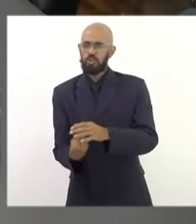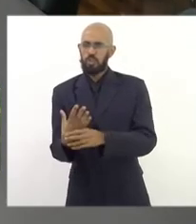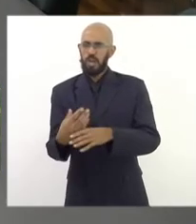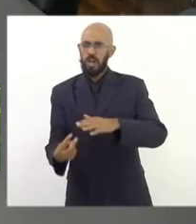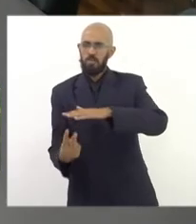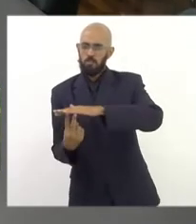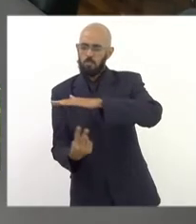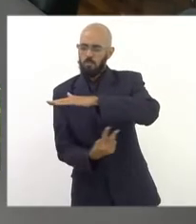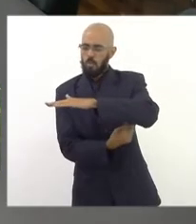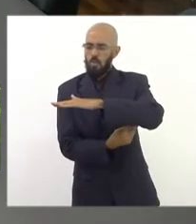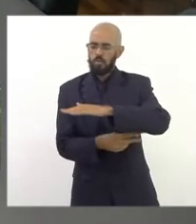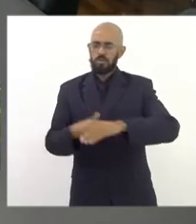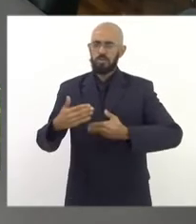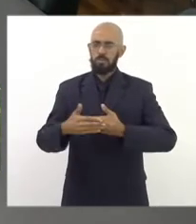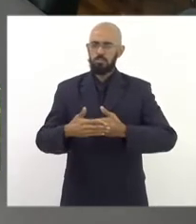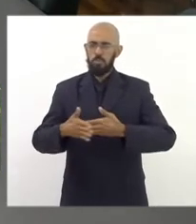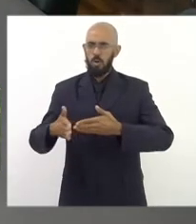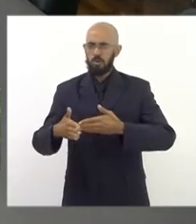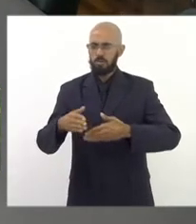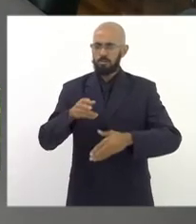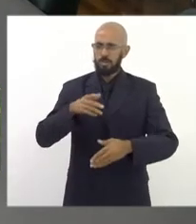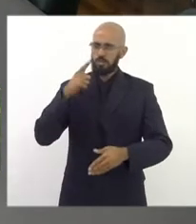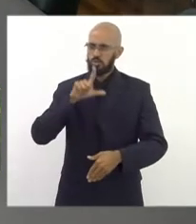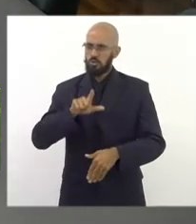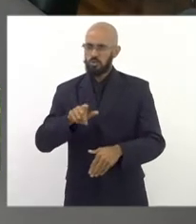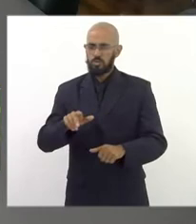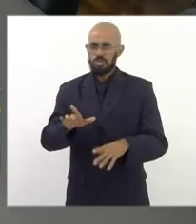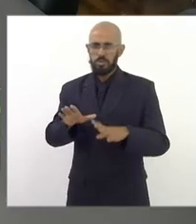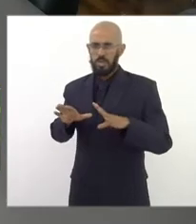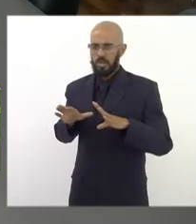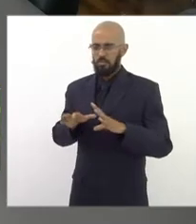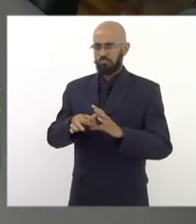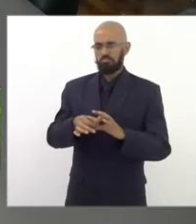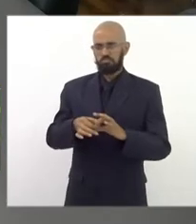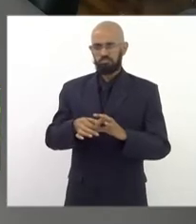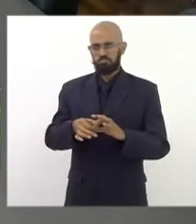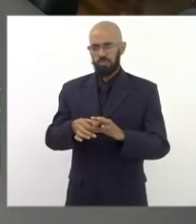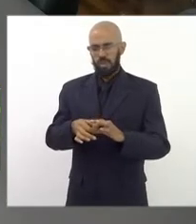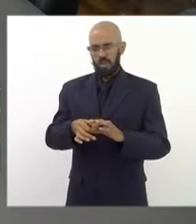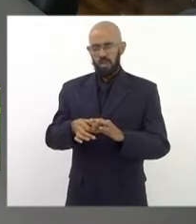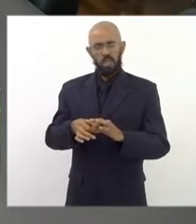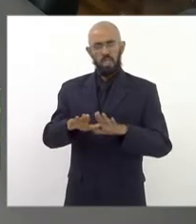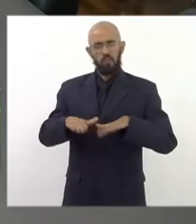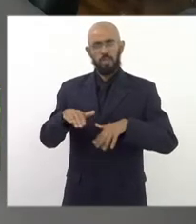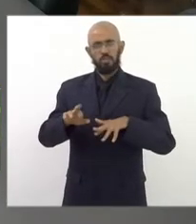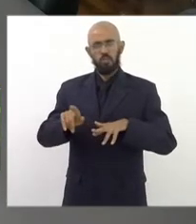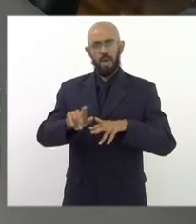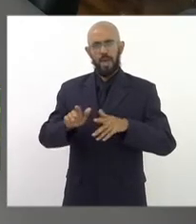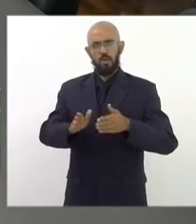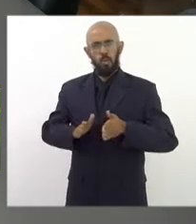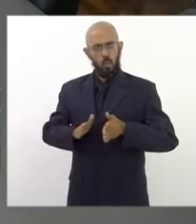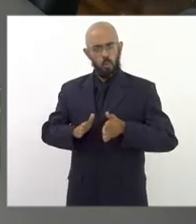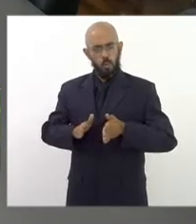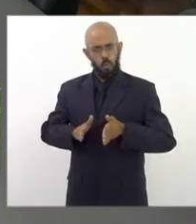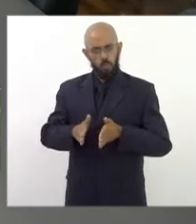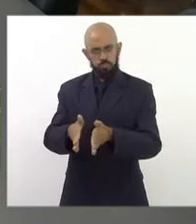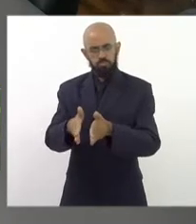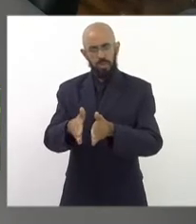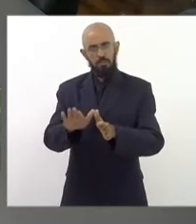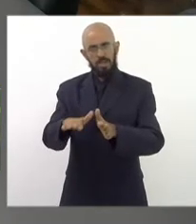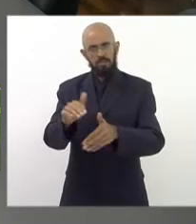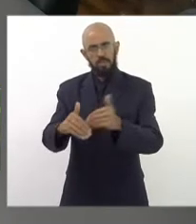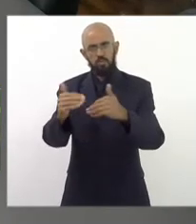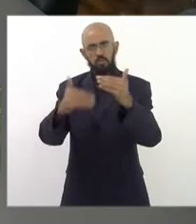possa caminhar, não necessariamente mais na mesma direção, mas para o desenvolvimento da humanidade.